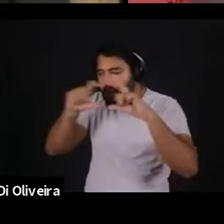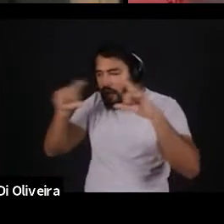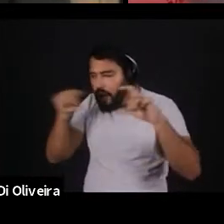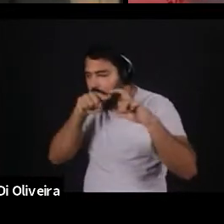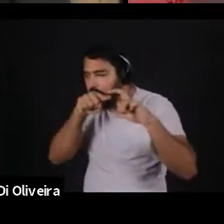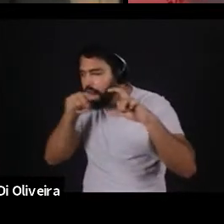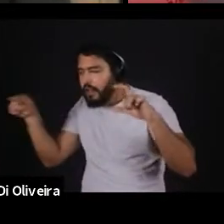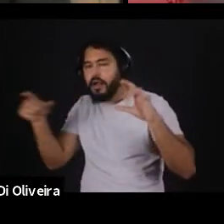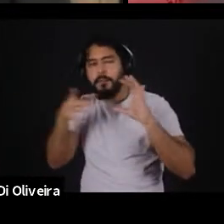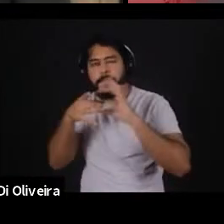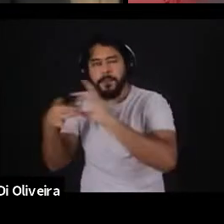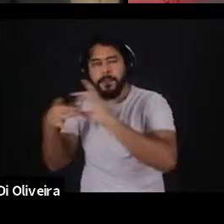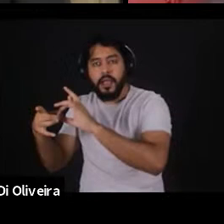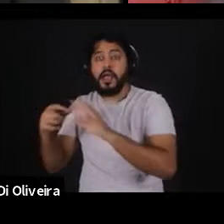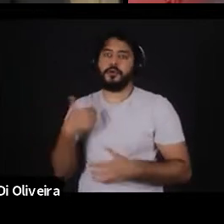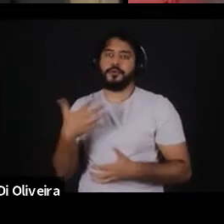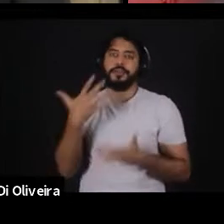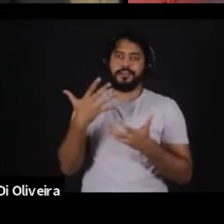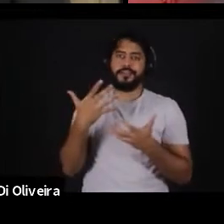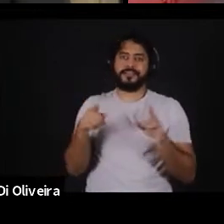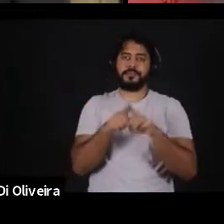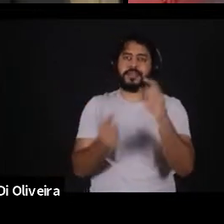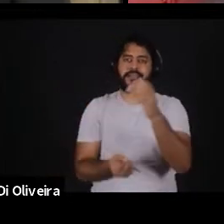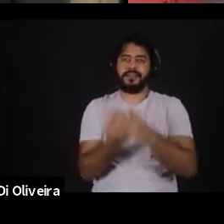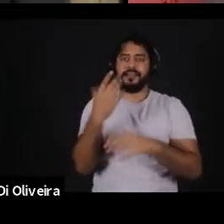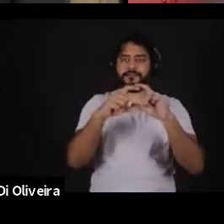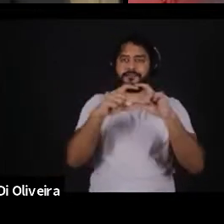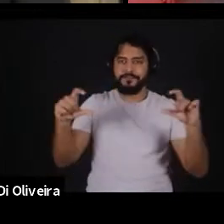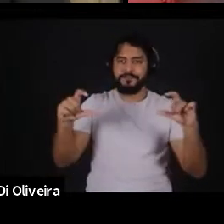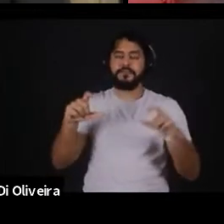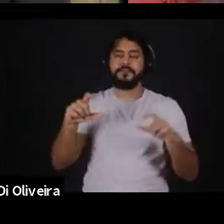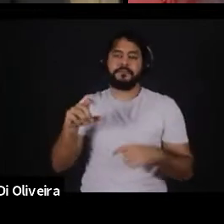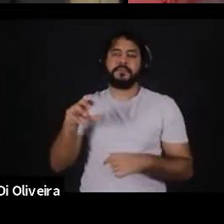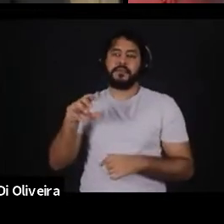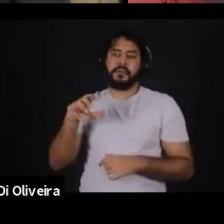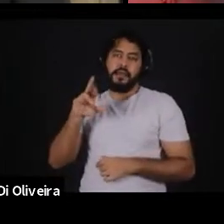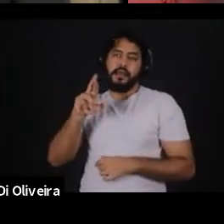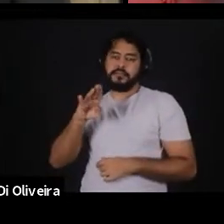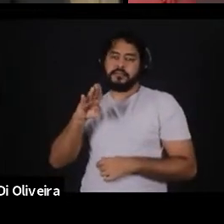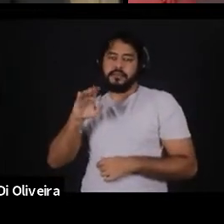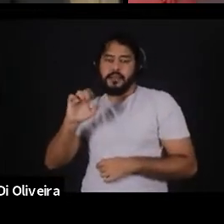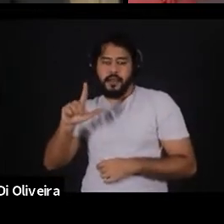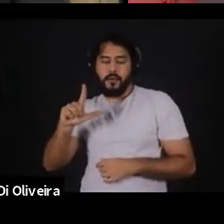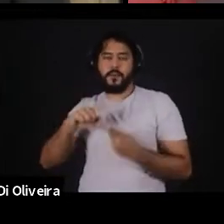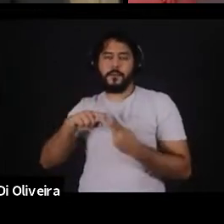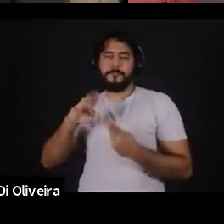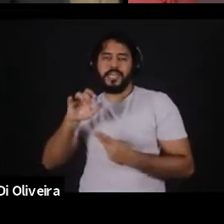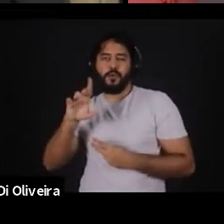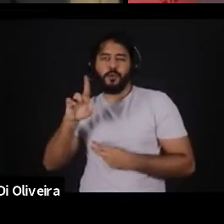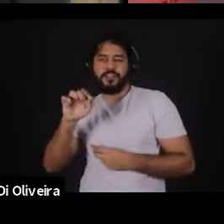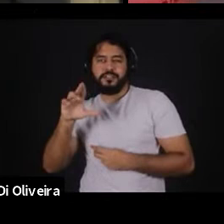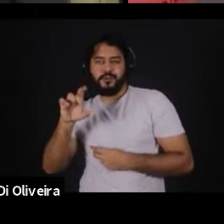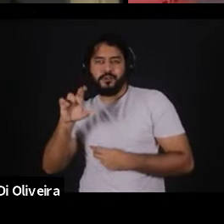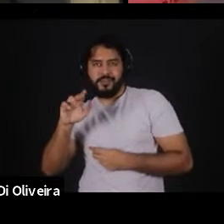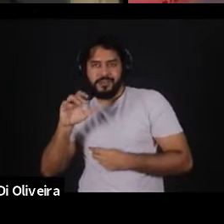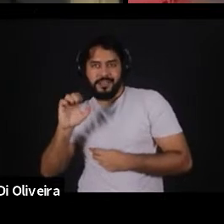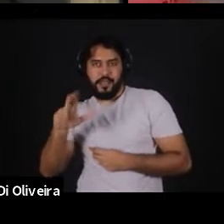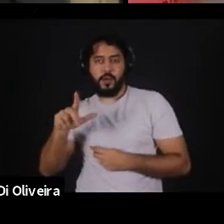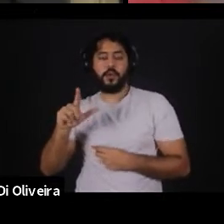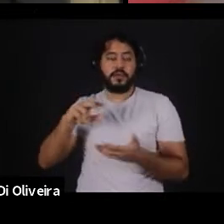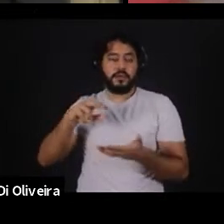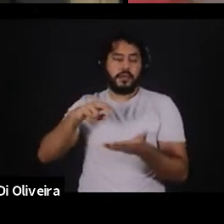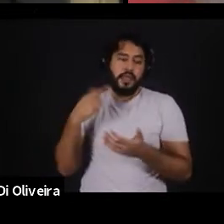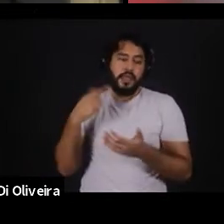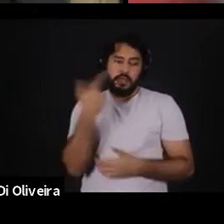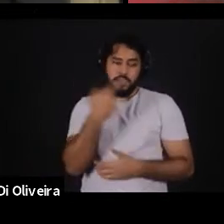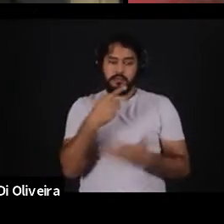conversa também vou criar uma equação. E a gente cria a equação racial bicondicional não local. O bicondicional é esse símbolo da matemática,